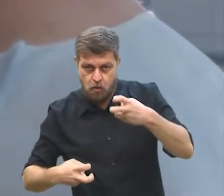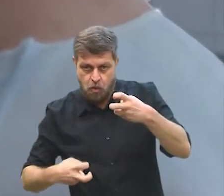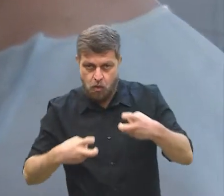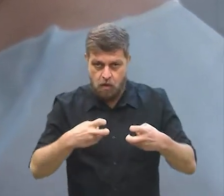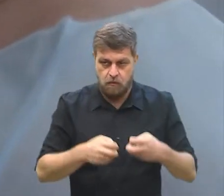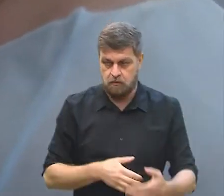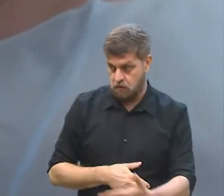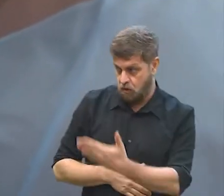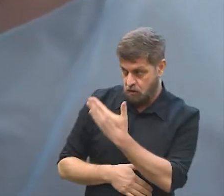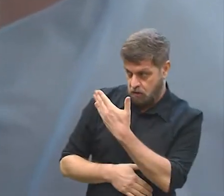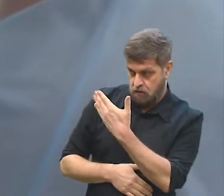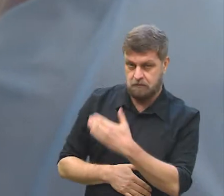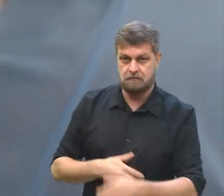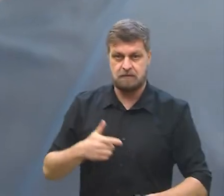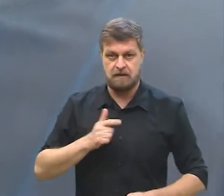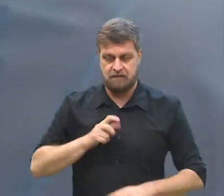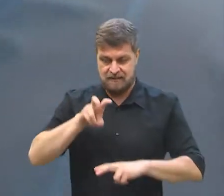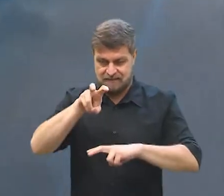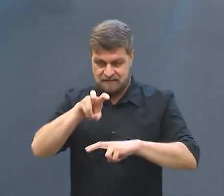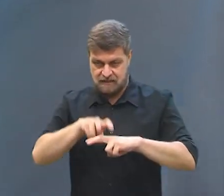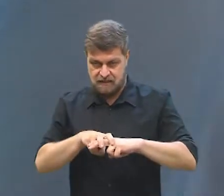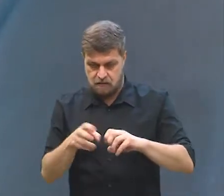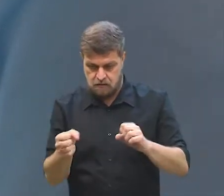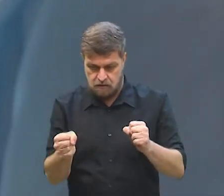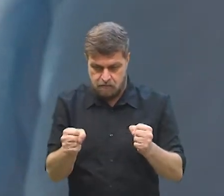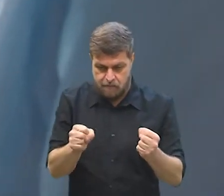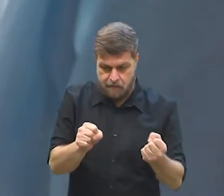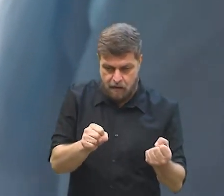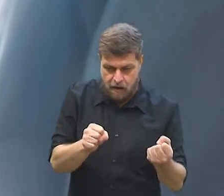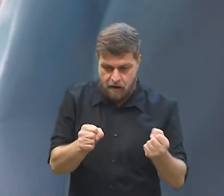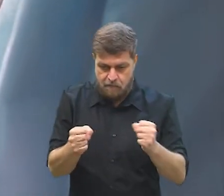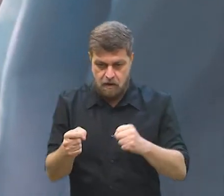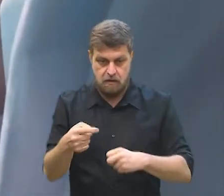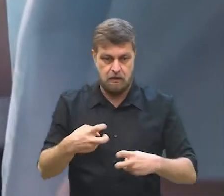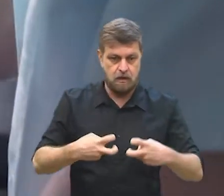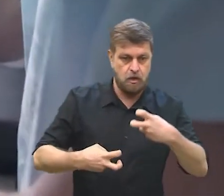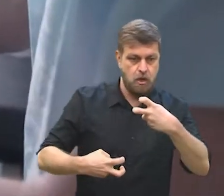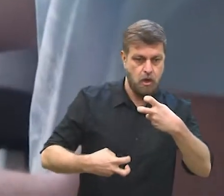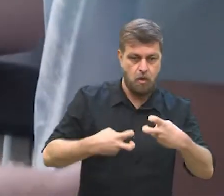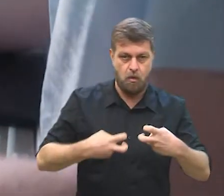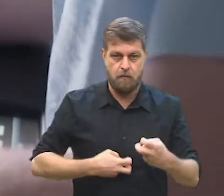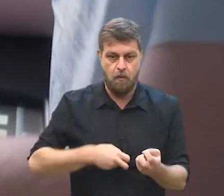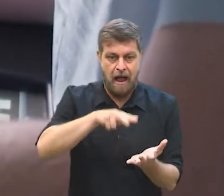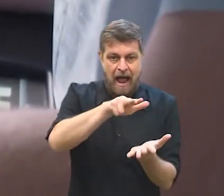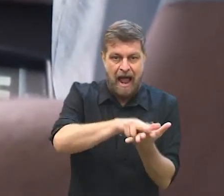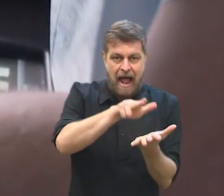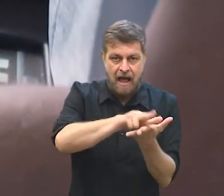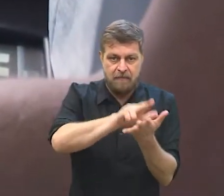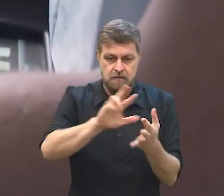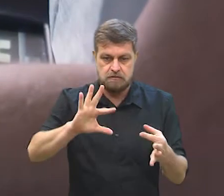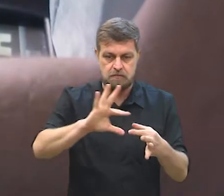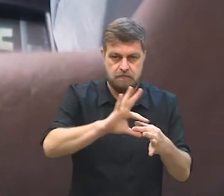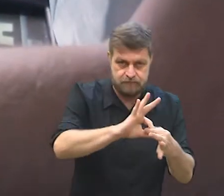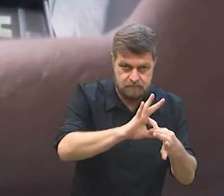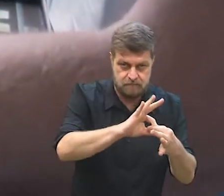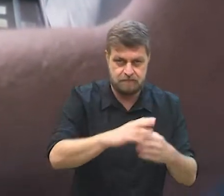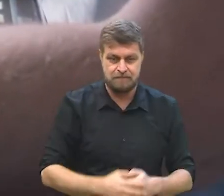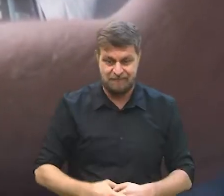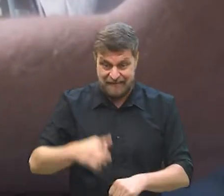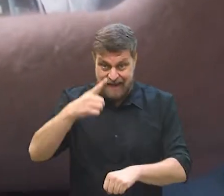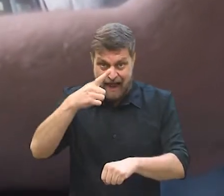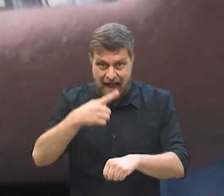vai num console que é separado e o paciente, e o robô fica acoplado ao paciente durante a cirurgia. E